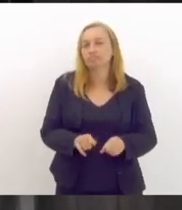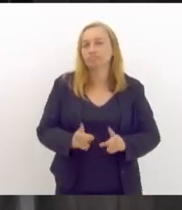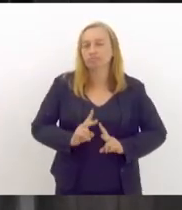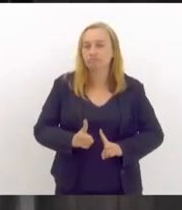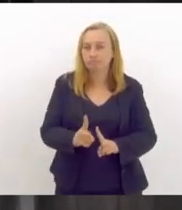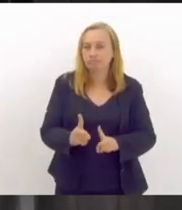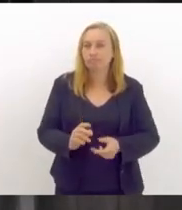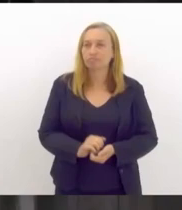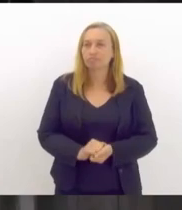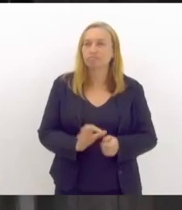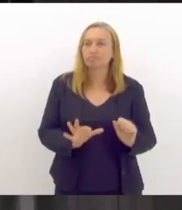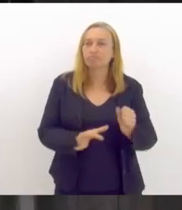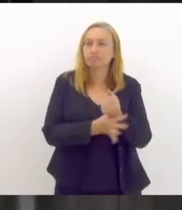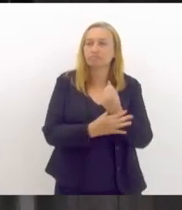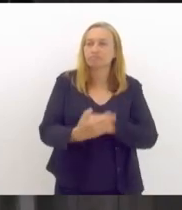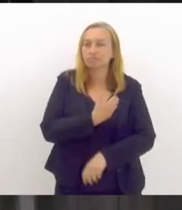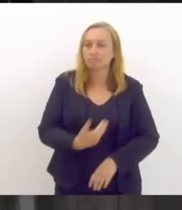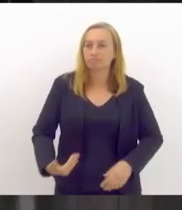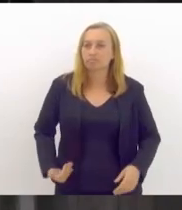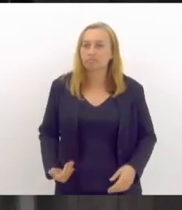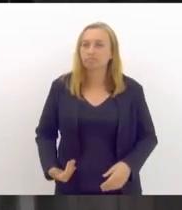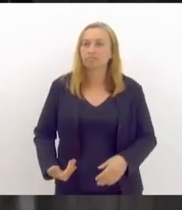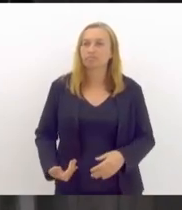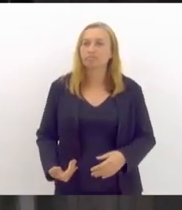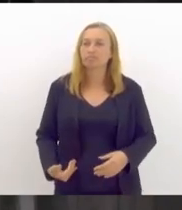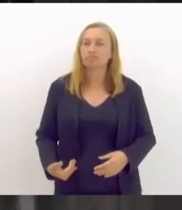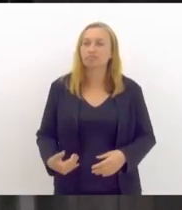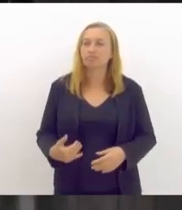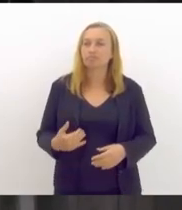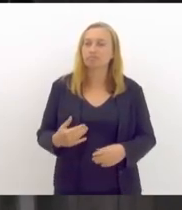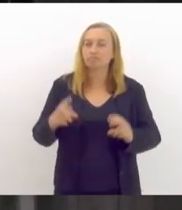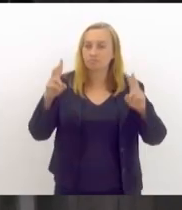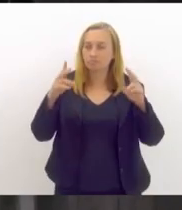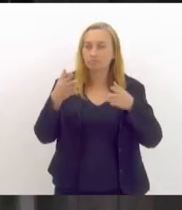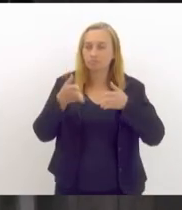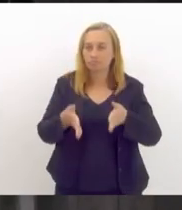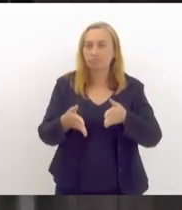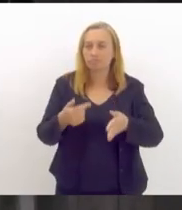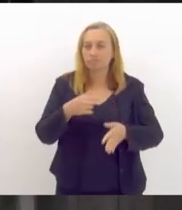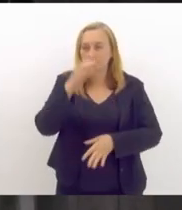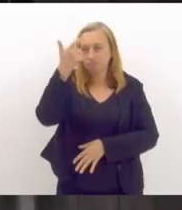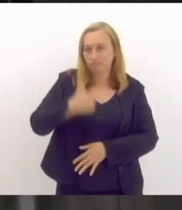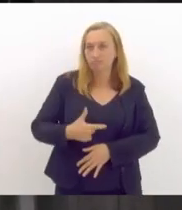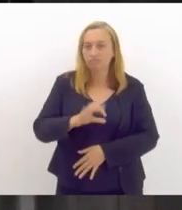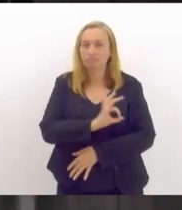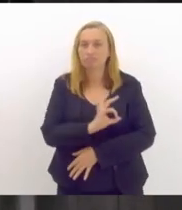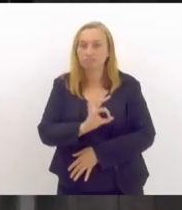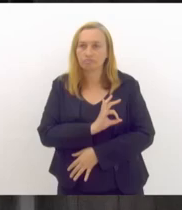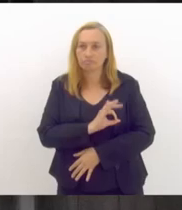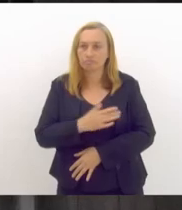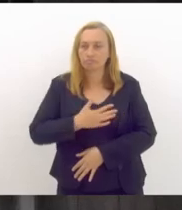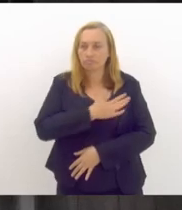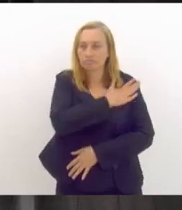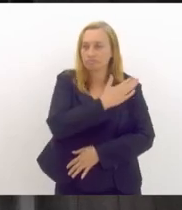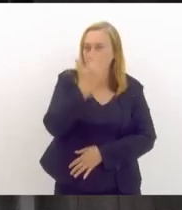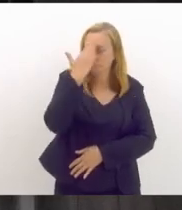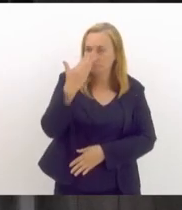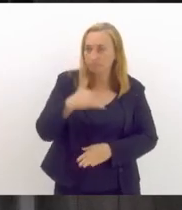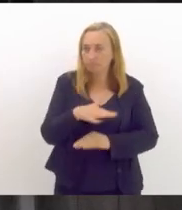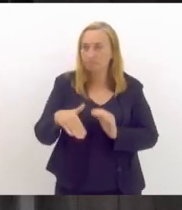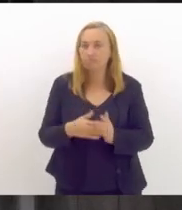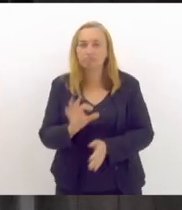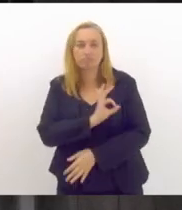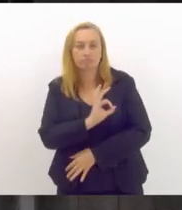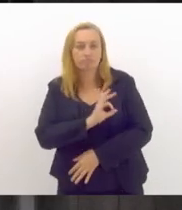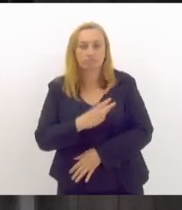Segurança Pública é uma das minhas grandes Bandeiras sou policial militar externa minha gratidão a todos os policiais